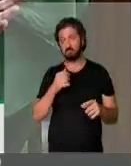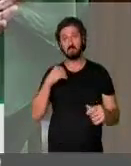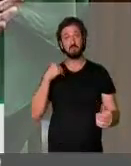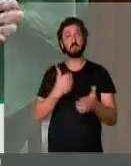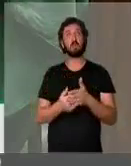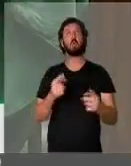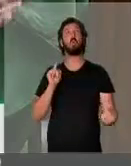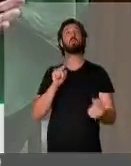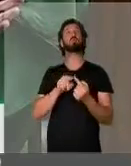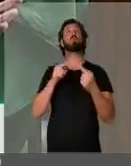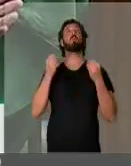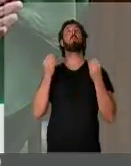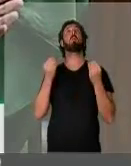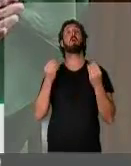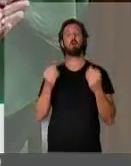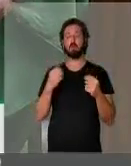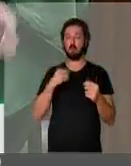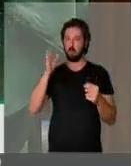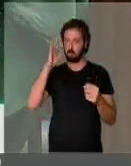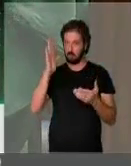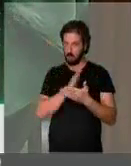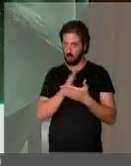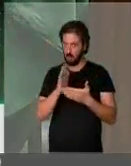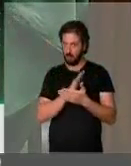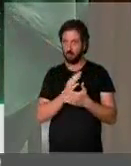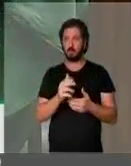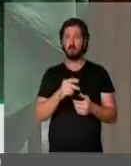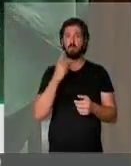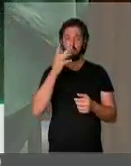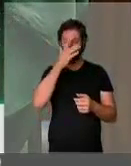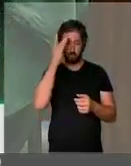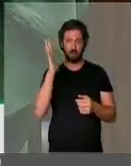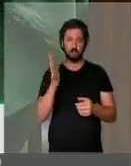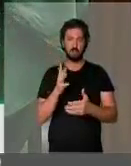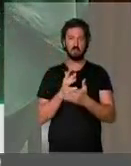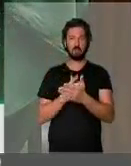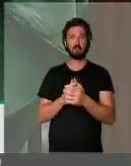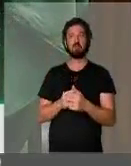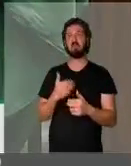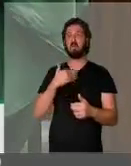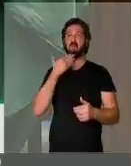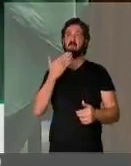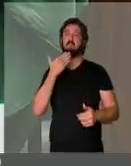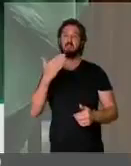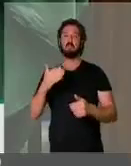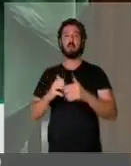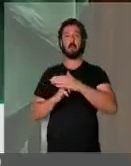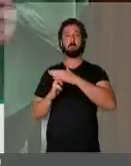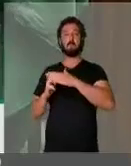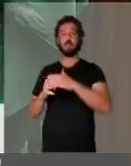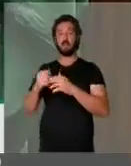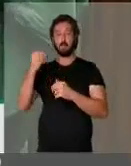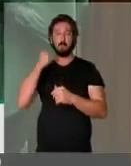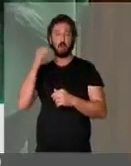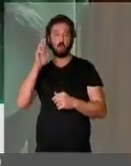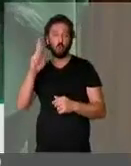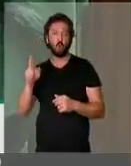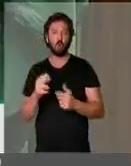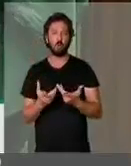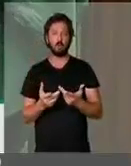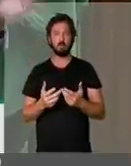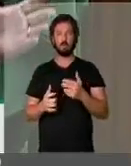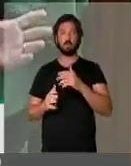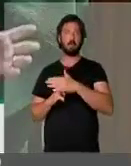lá por quais motivos, a gente imagina alguns, outros já foram ditos aqui, por exemplo, para privilegiar rentistas, banqueiros